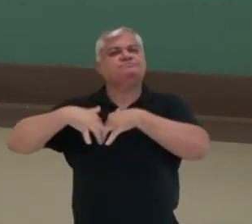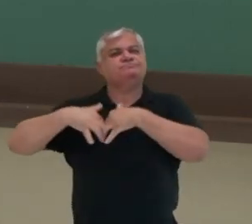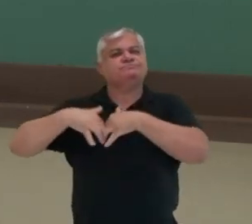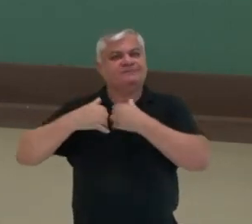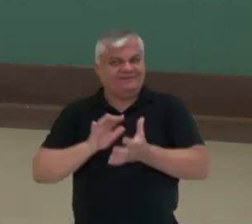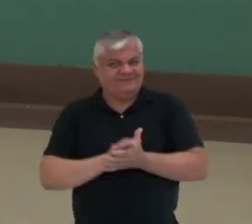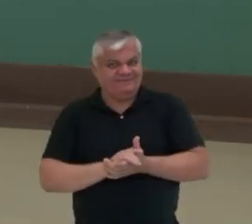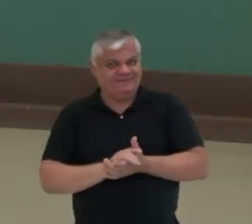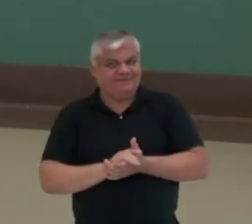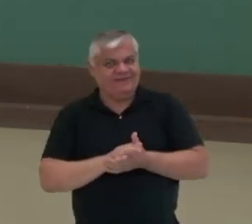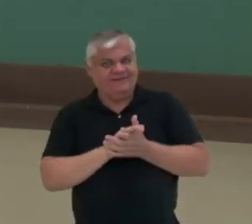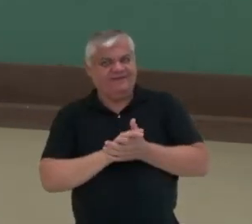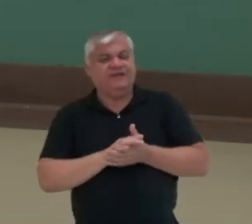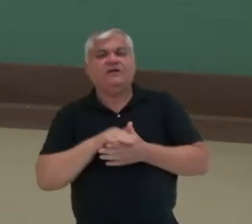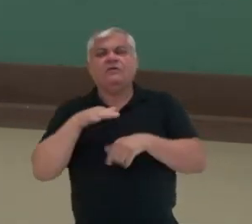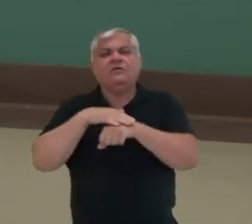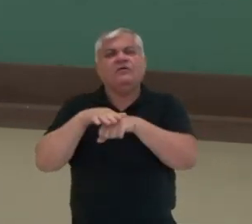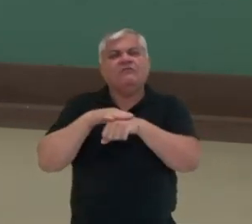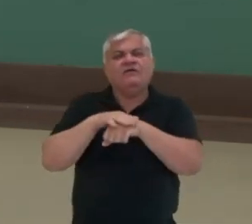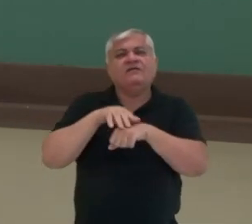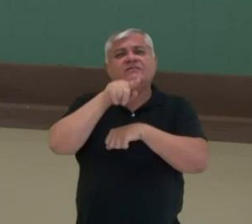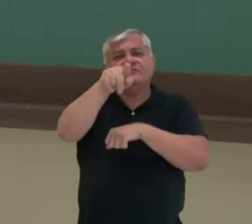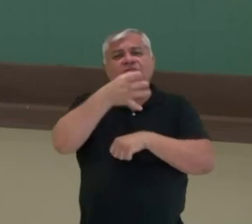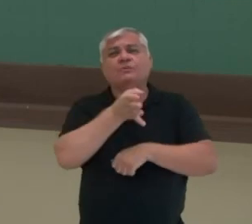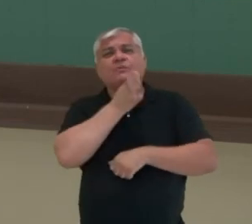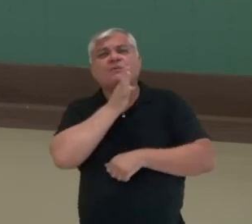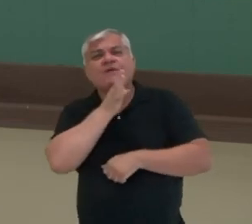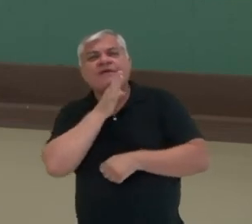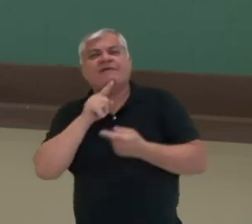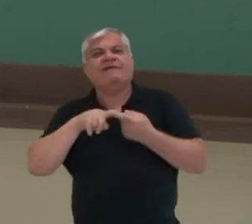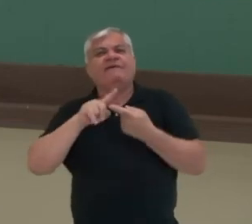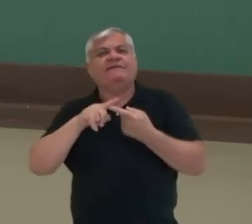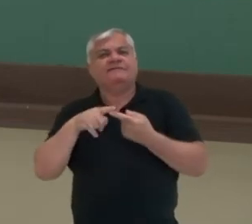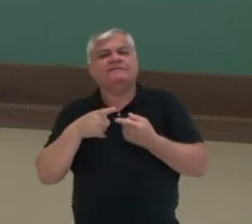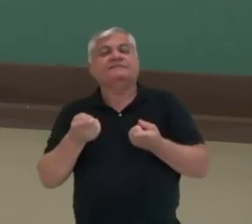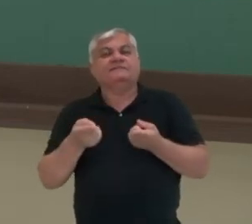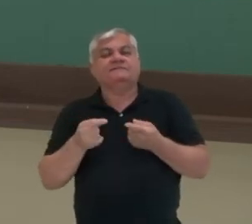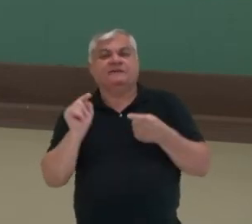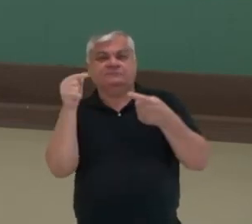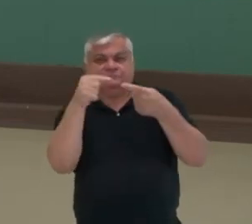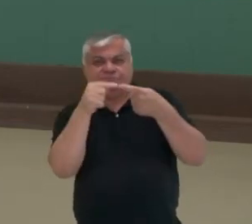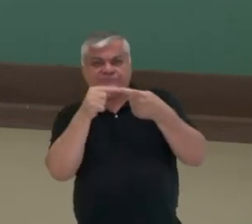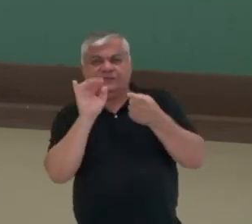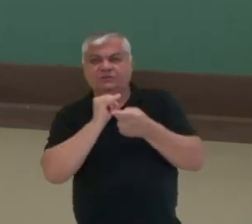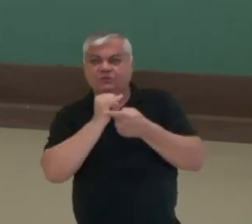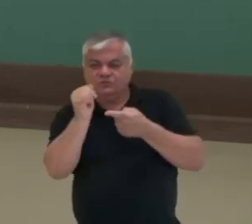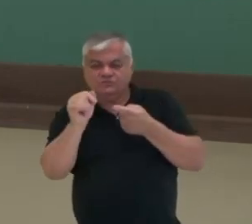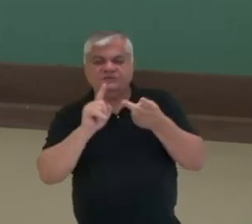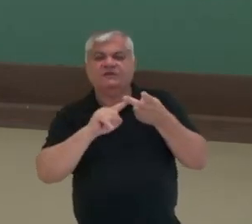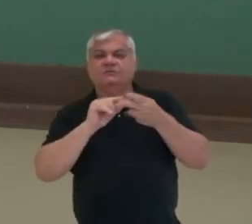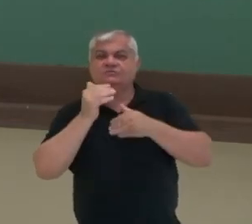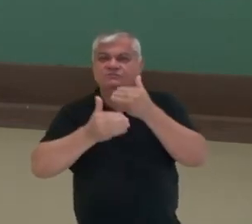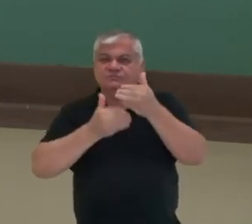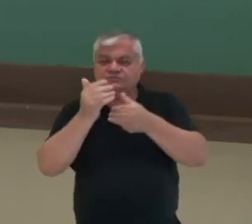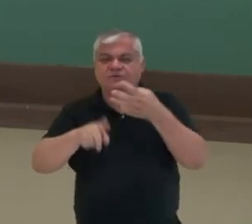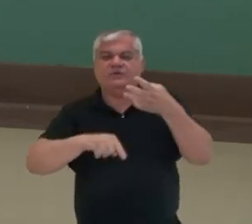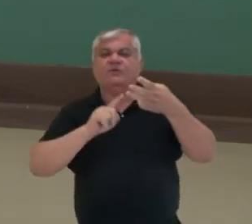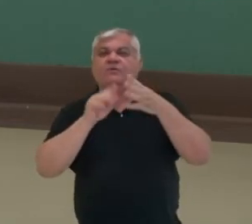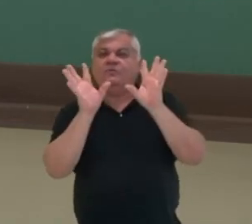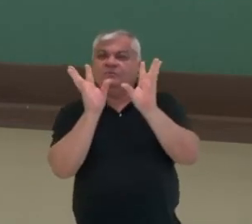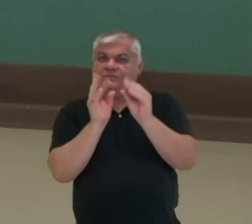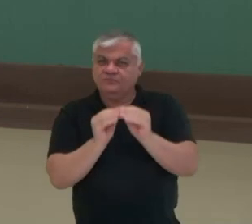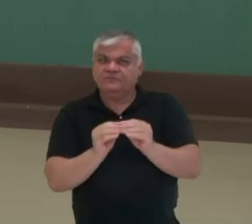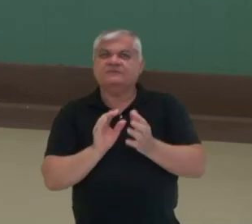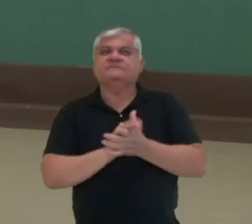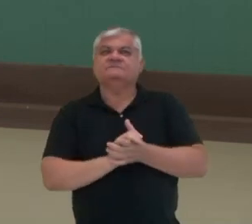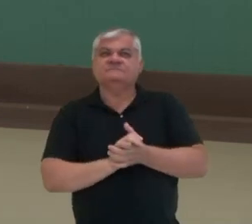formação. Fale sobre o que você domina, né? Seguindo a introdução, o desenvolvimento, a conclusão,